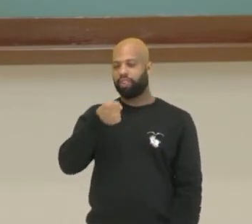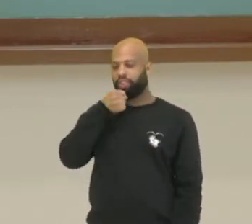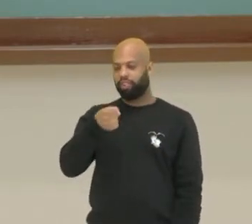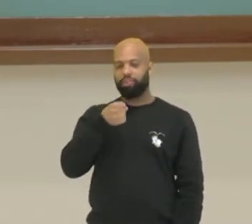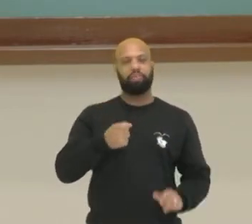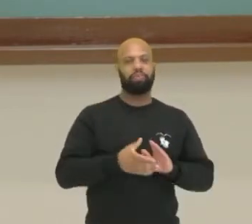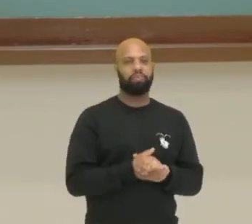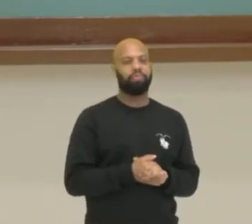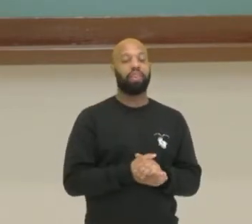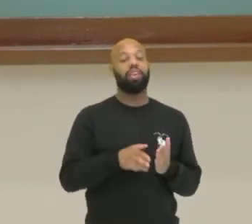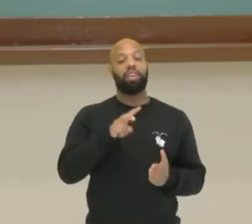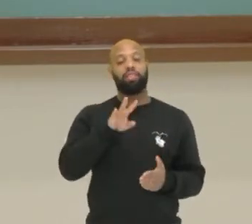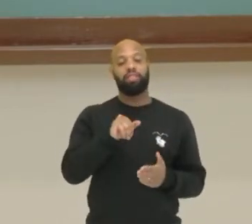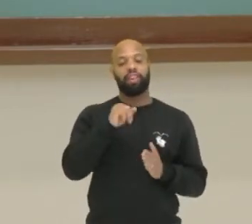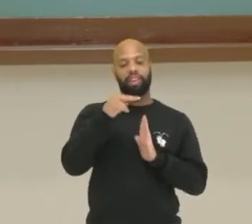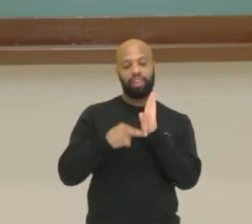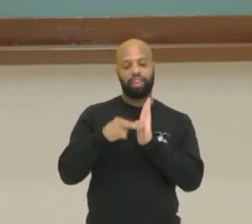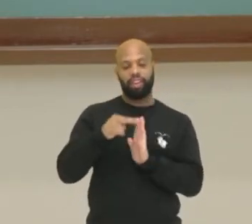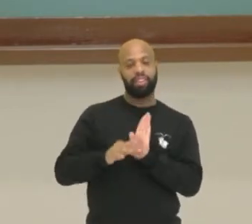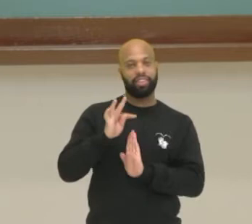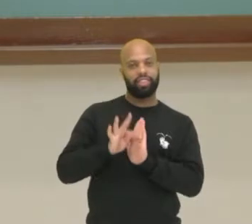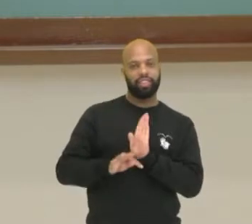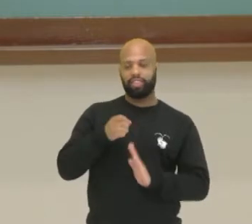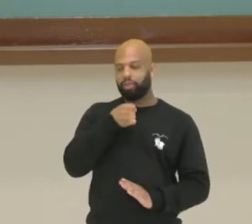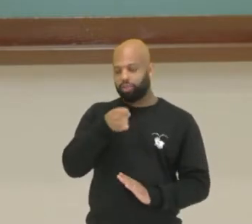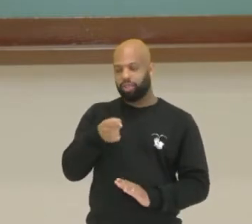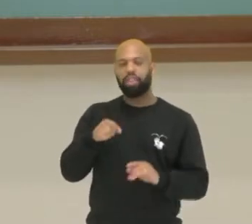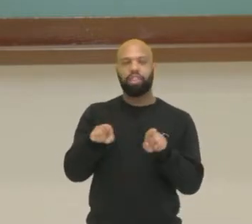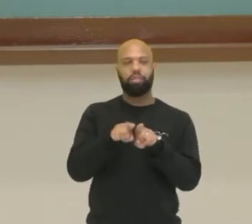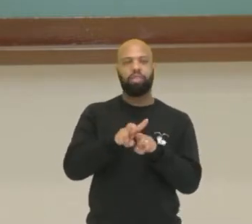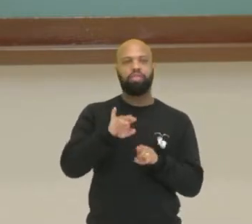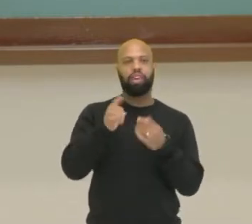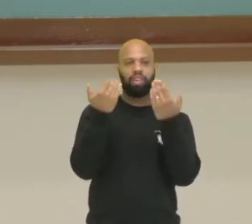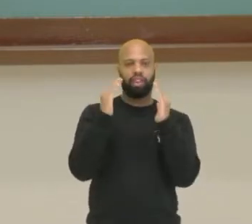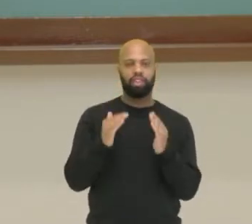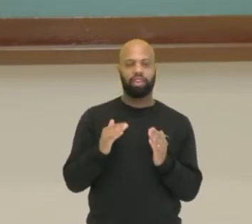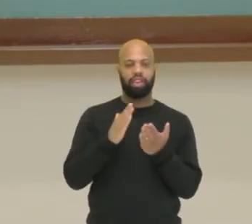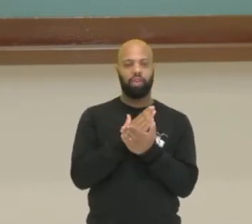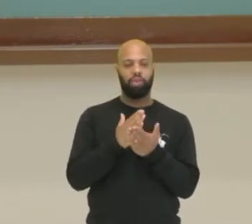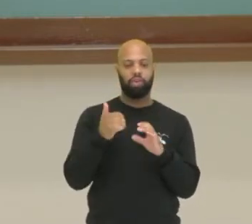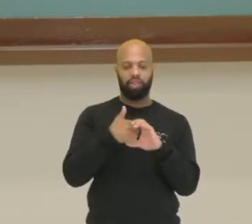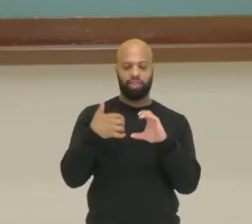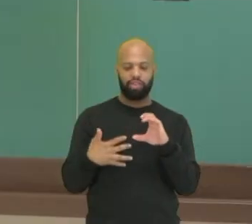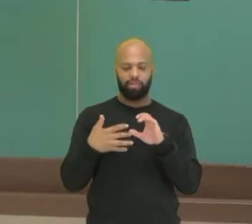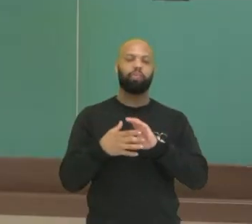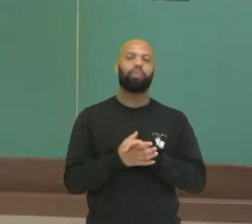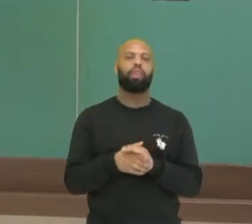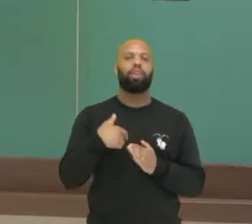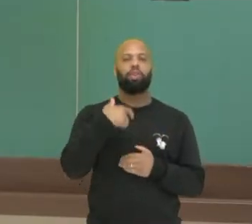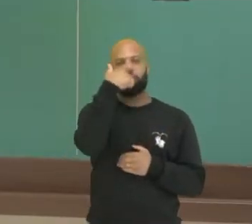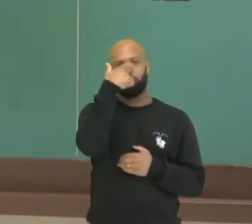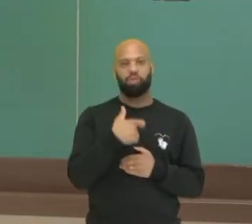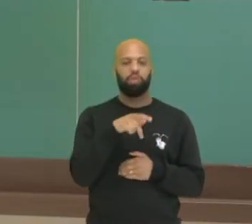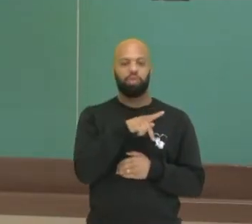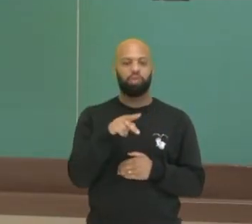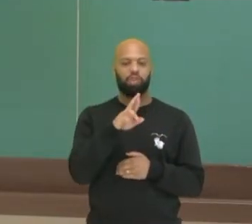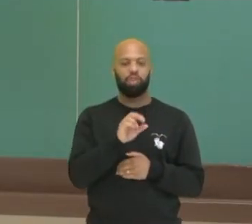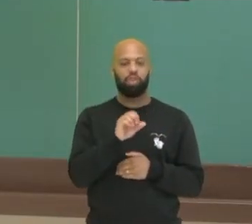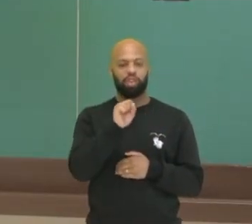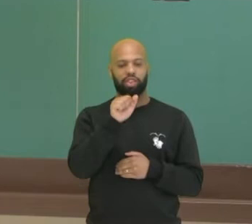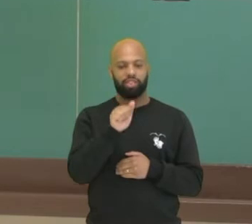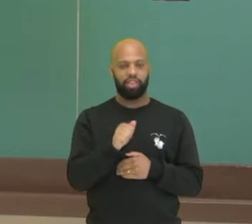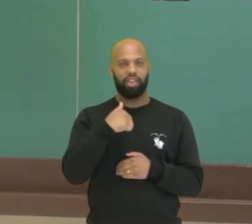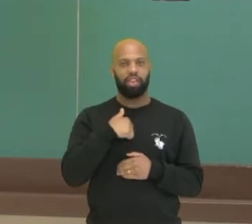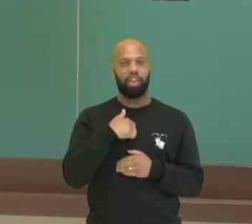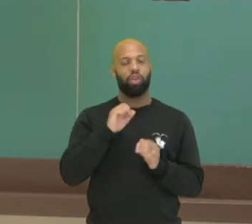reportagem. Vamos fazer a leitura de uma reportagem e analisar algumas de suas características. Eu sou a professora Rosa Helena Bueno,